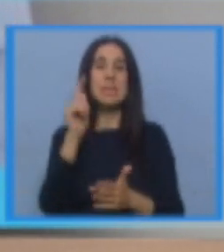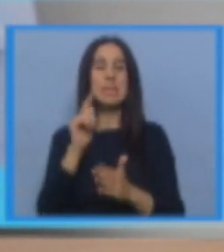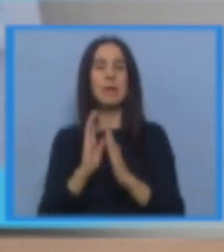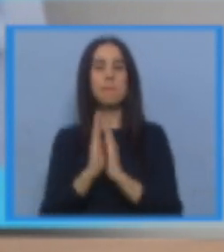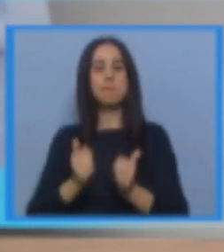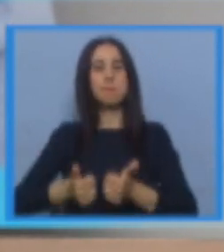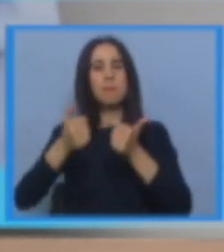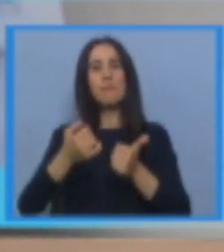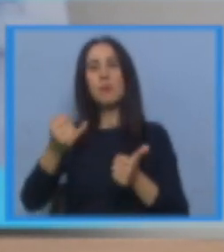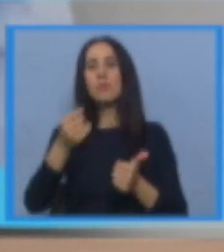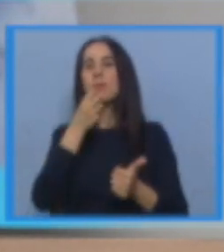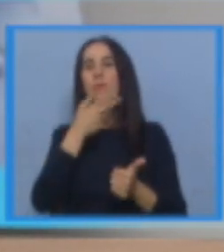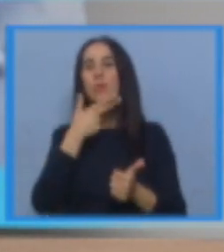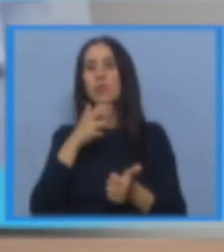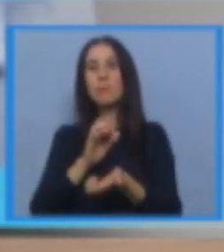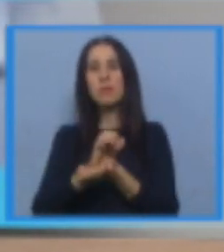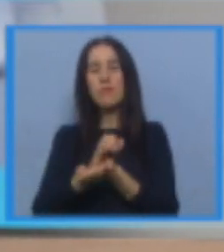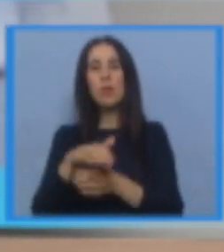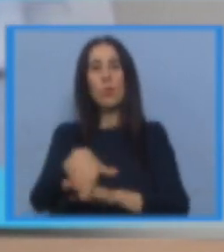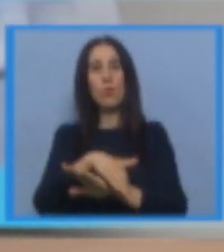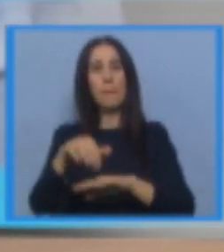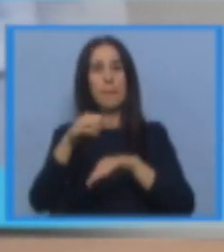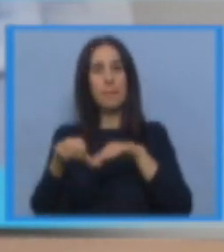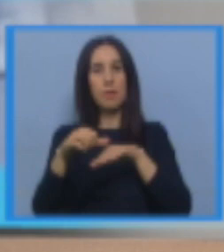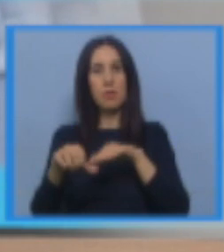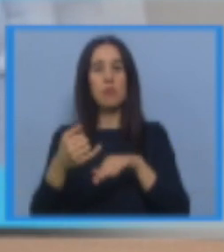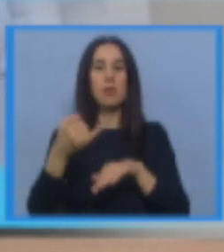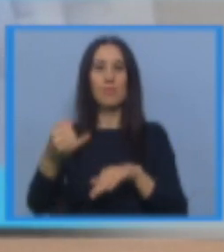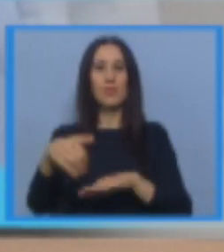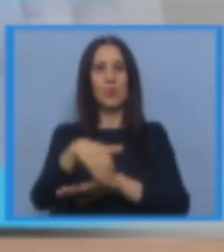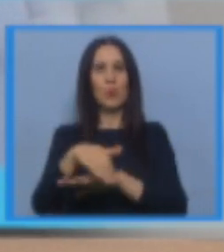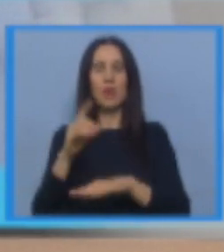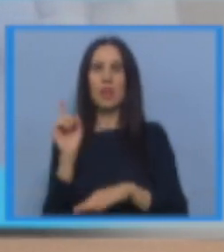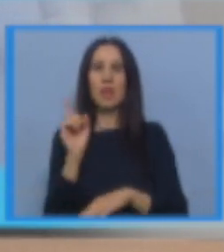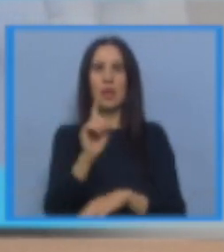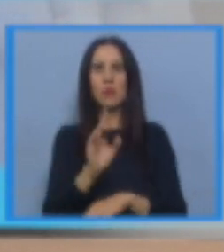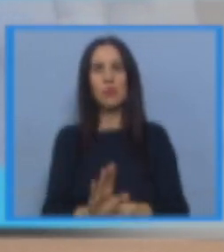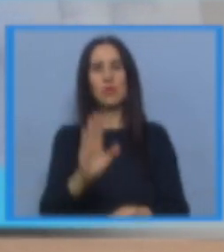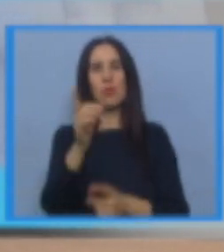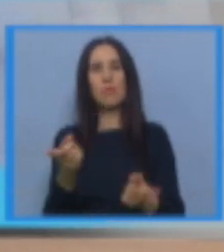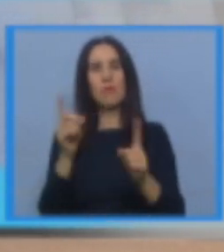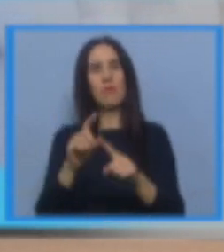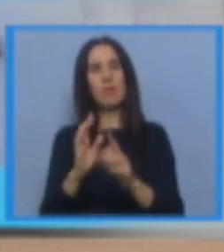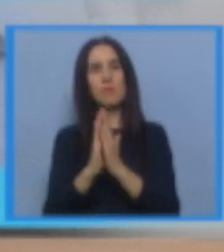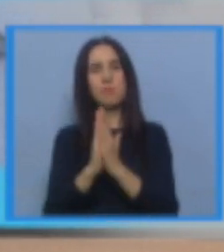ao Martim Muniz, Praça da Figueira, a Rua da Prata, e depois pela Rua dos Elétricos subimos novamente para a